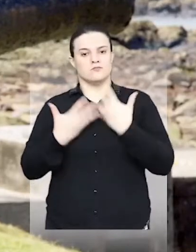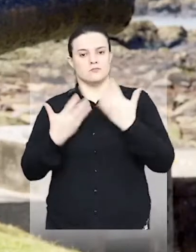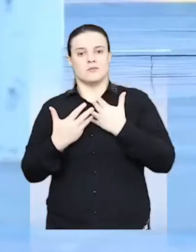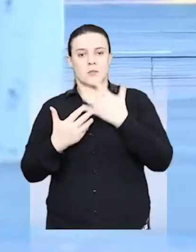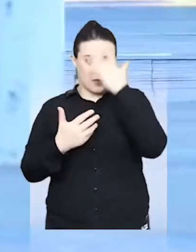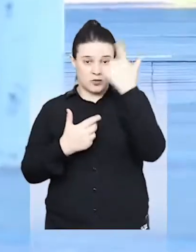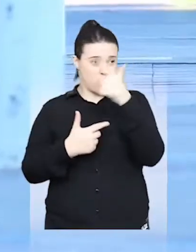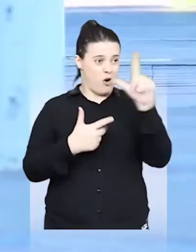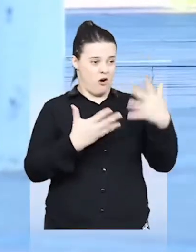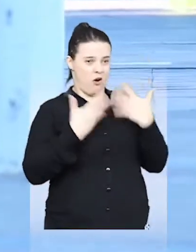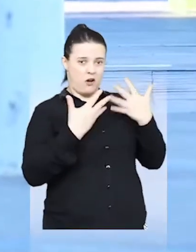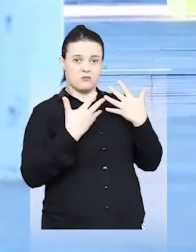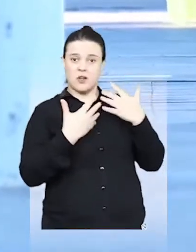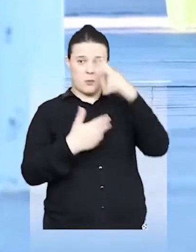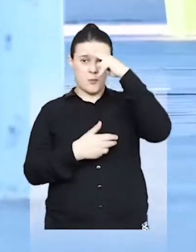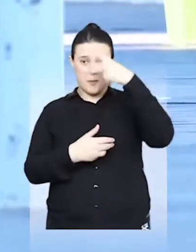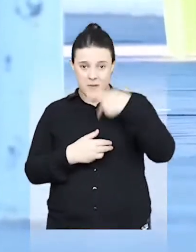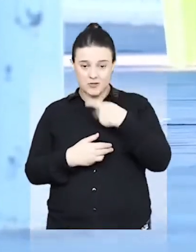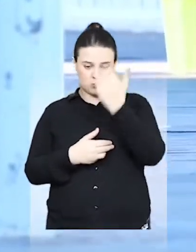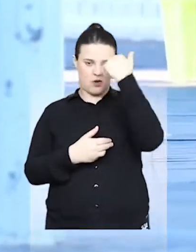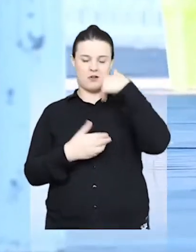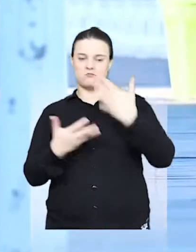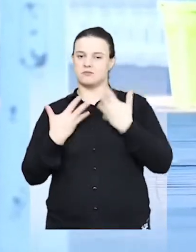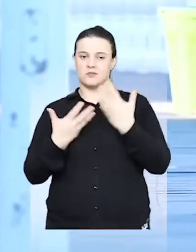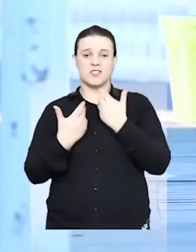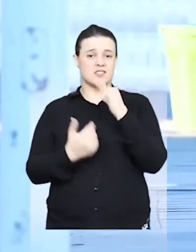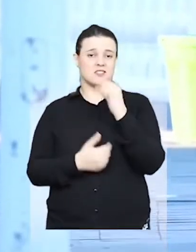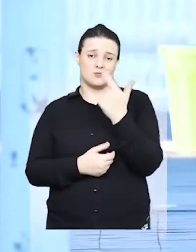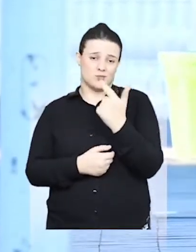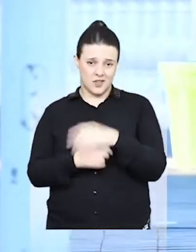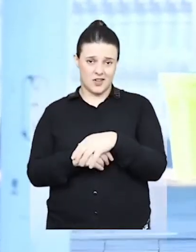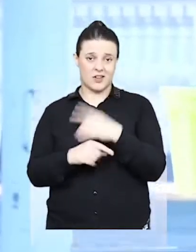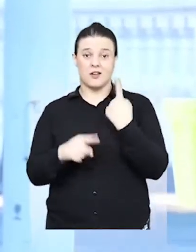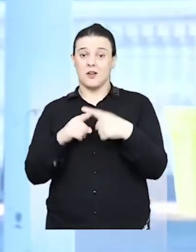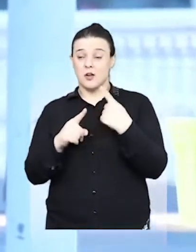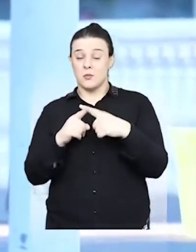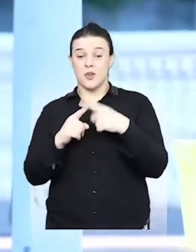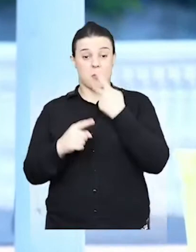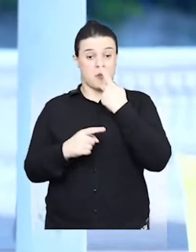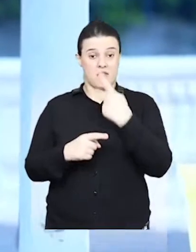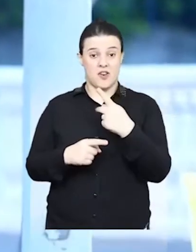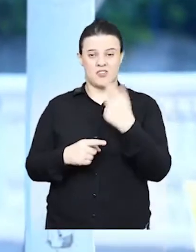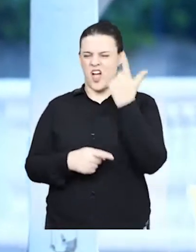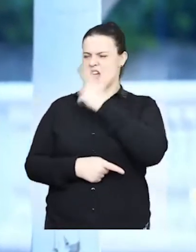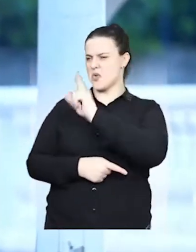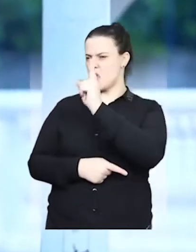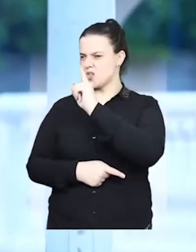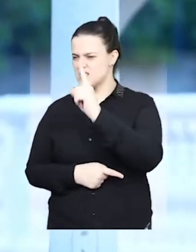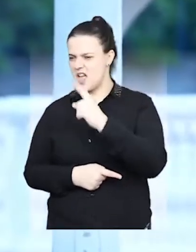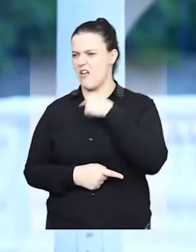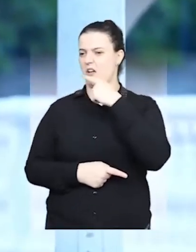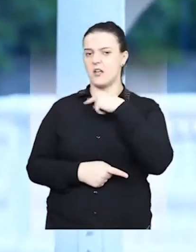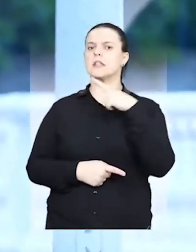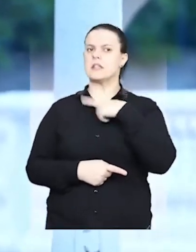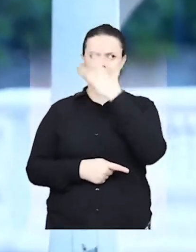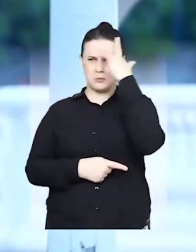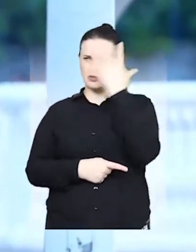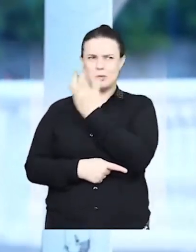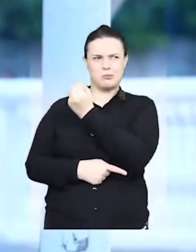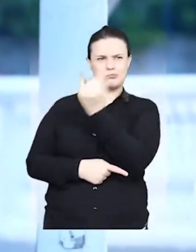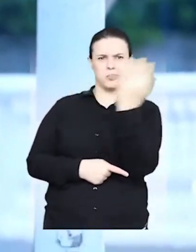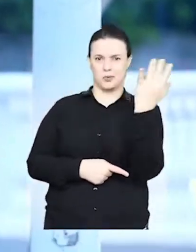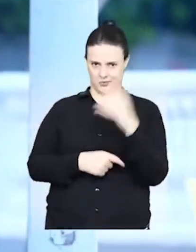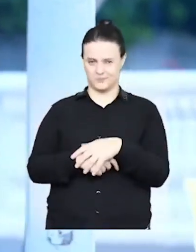maior motivador, né? Eu acho que a motivação ela tem que vir de dentro, porque senão não funciona. Porque para dizer que você não vai conseguir, que você não pode, vai ter um